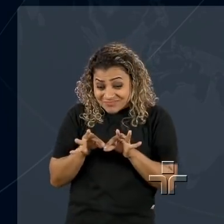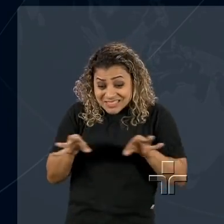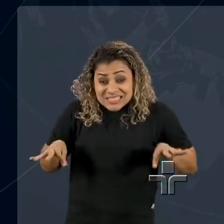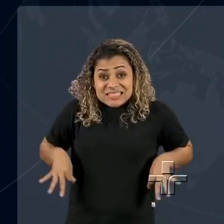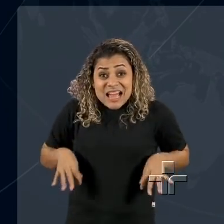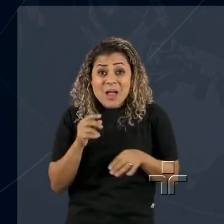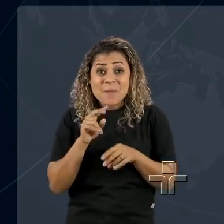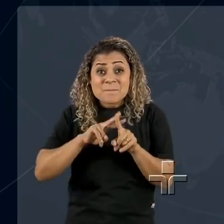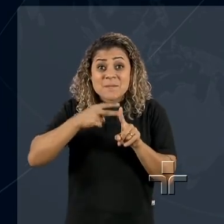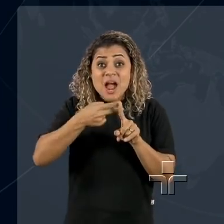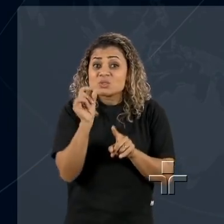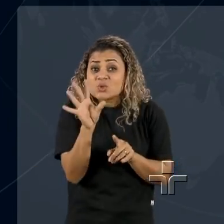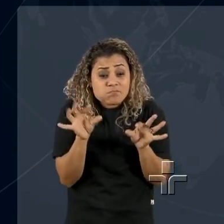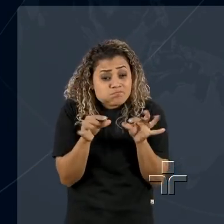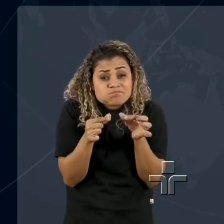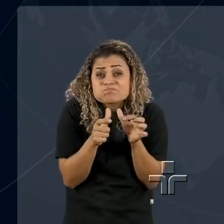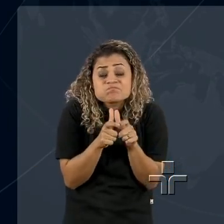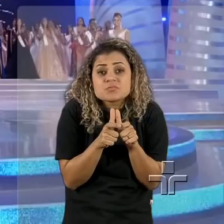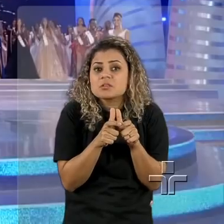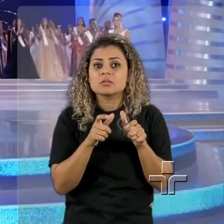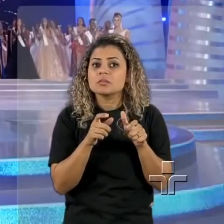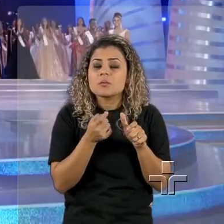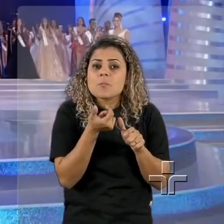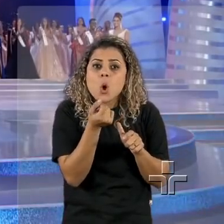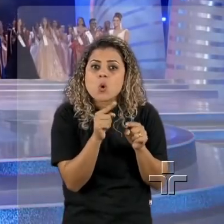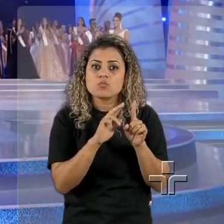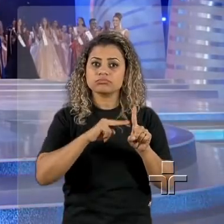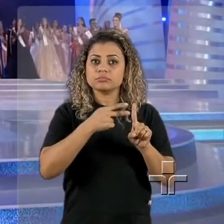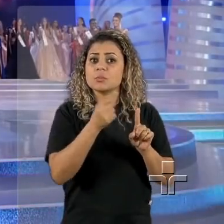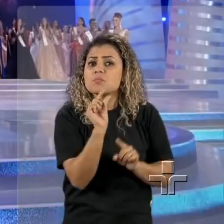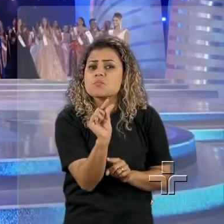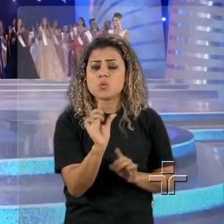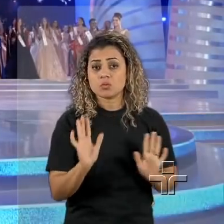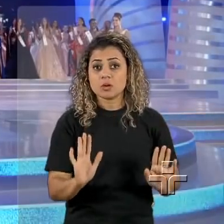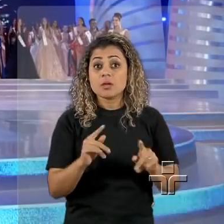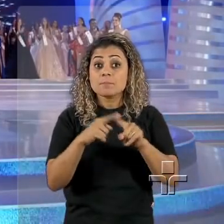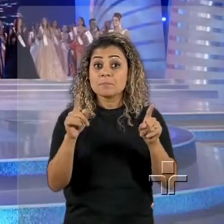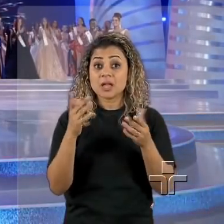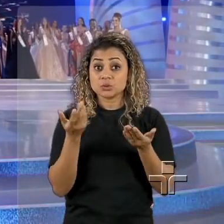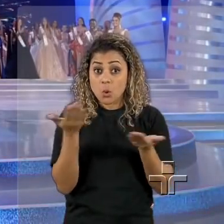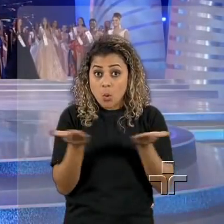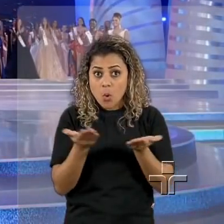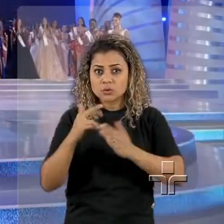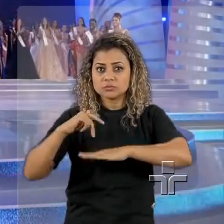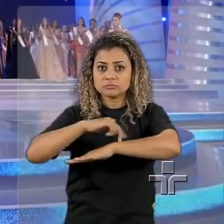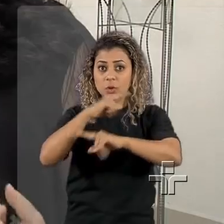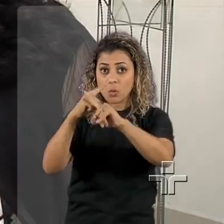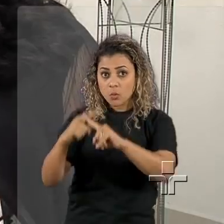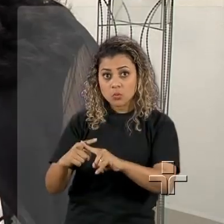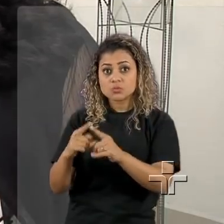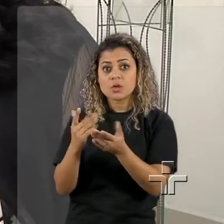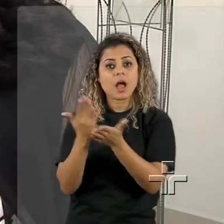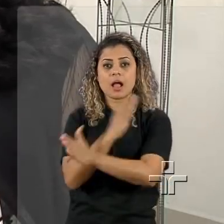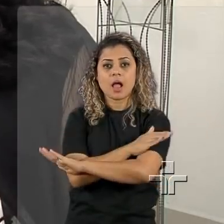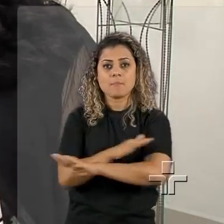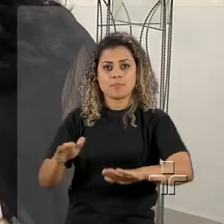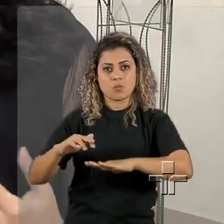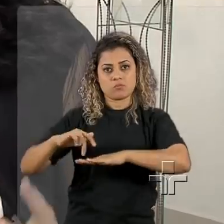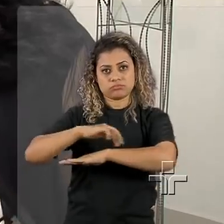baixo, para me diminuir mesmo. Falaram que eu era feia, que eu tinha comprado o concurso, que eu não merecia ter ganho. Para a coordenadora